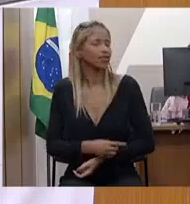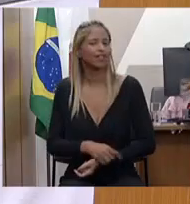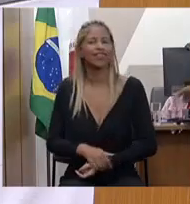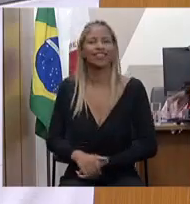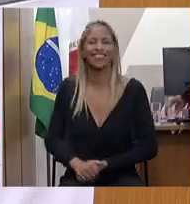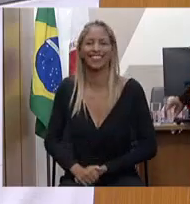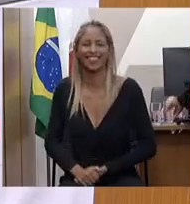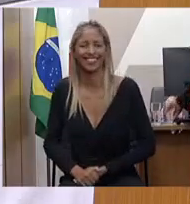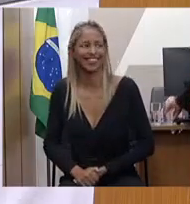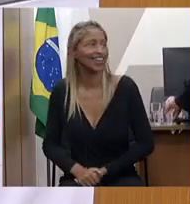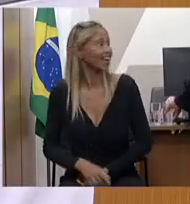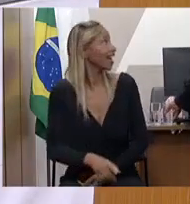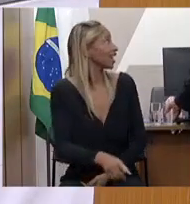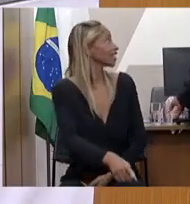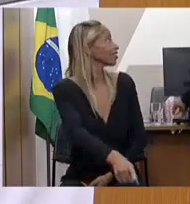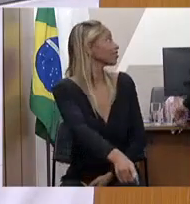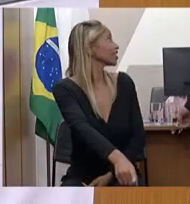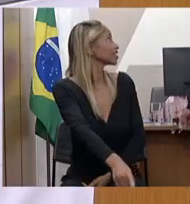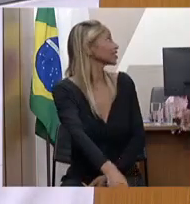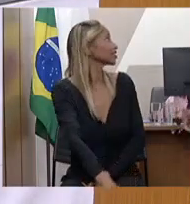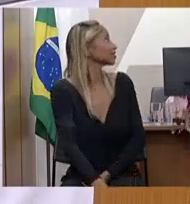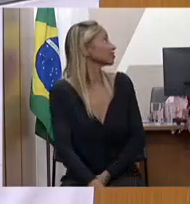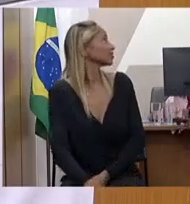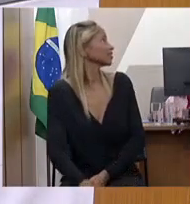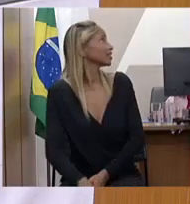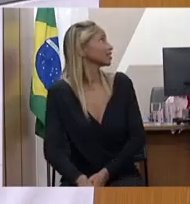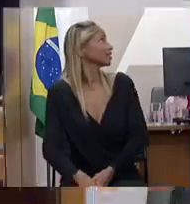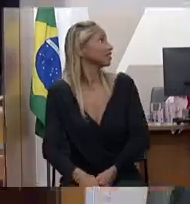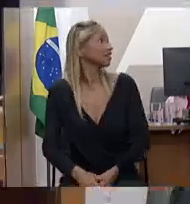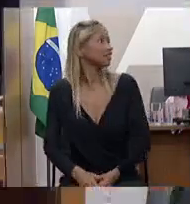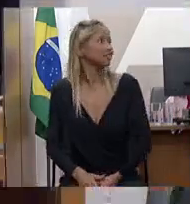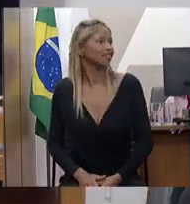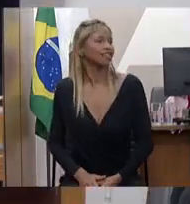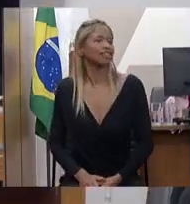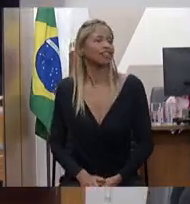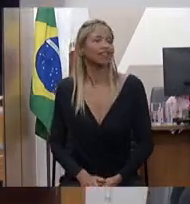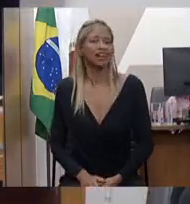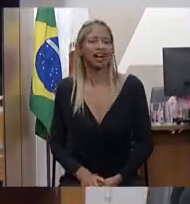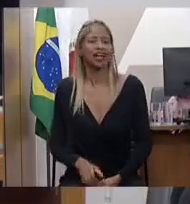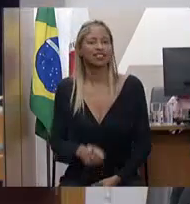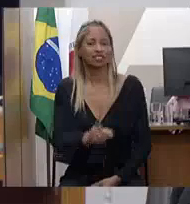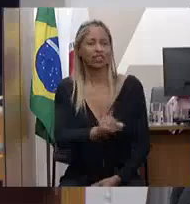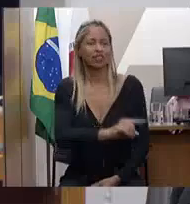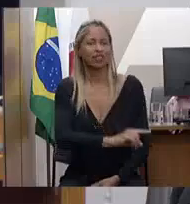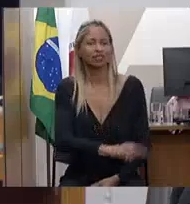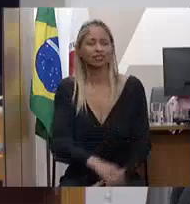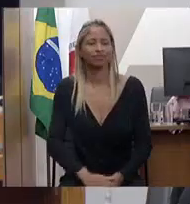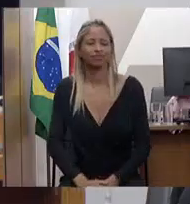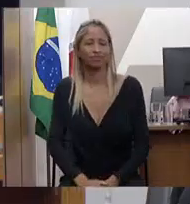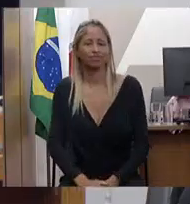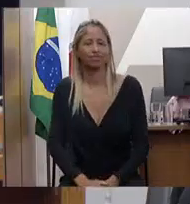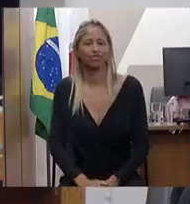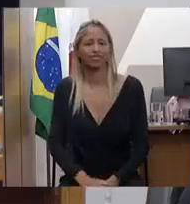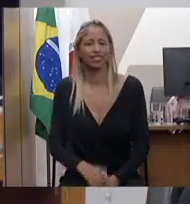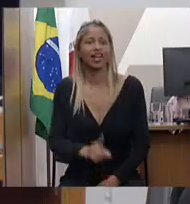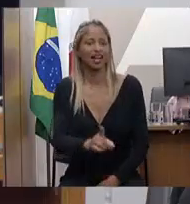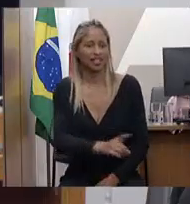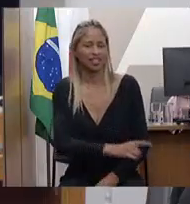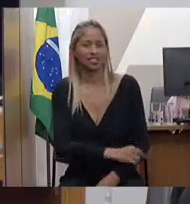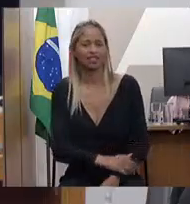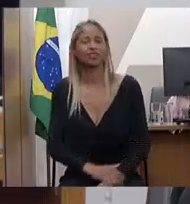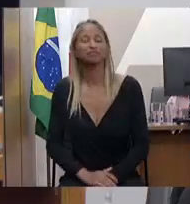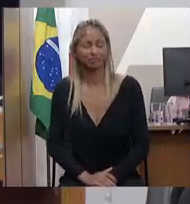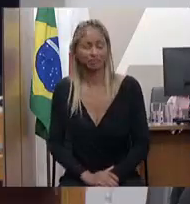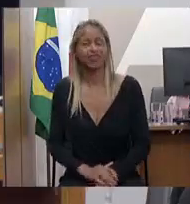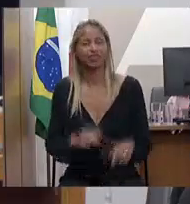primeiro falar de onde que eu tô falando um pouquinho né que eu fui citado aqui como Observatório de